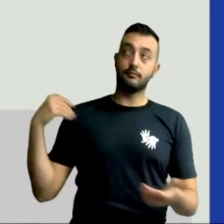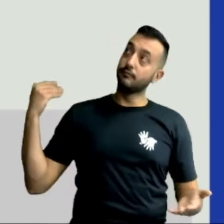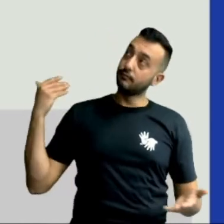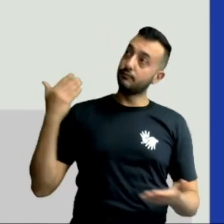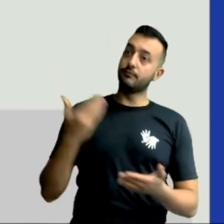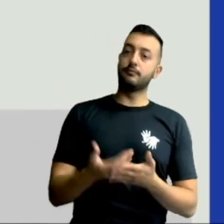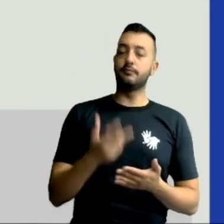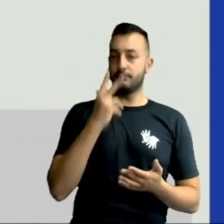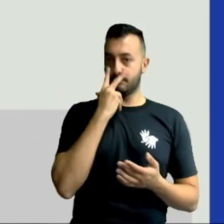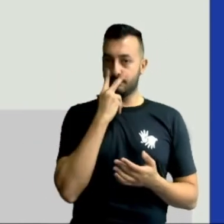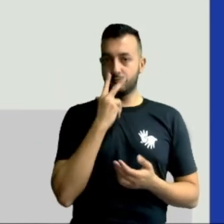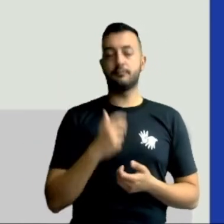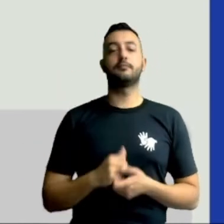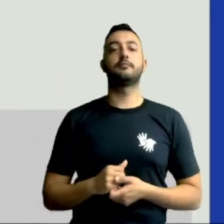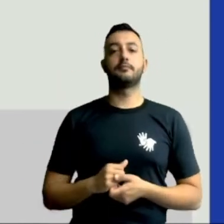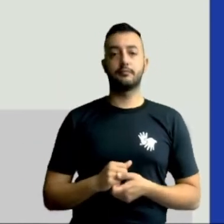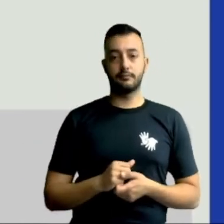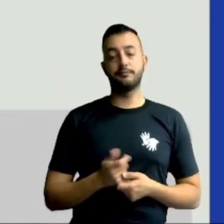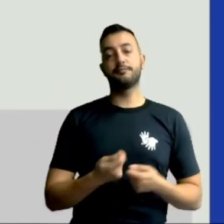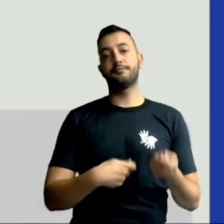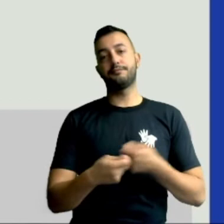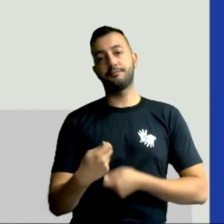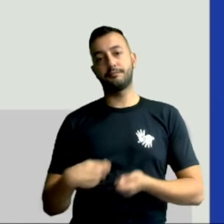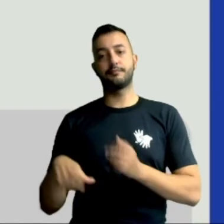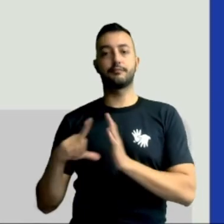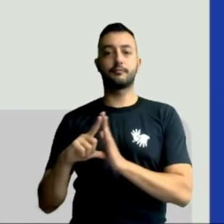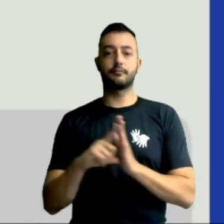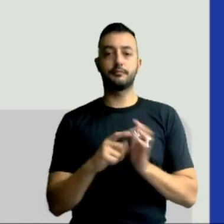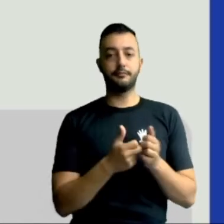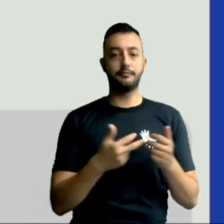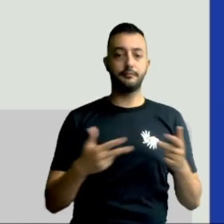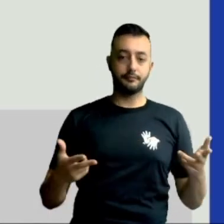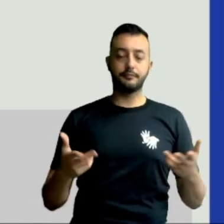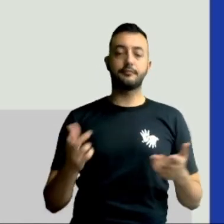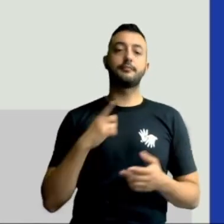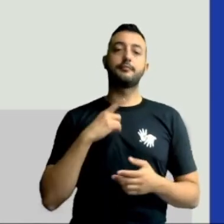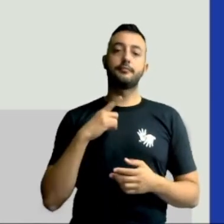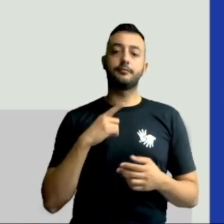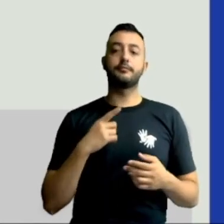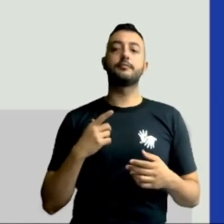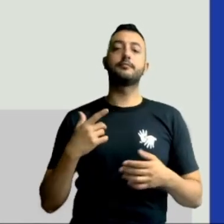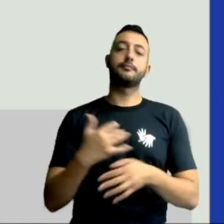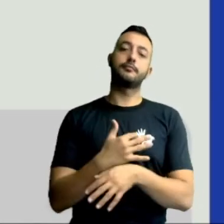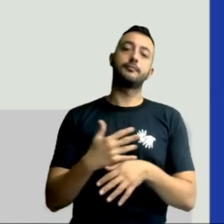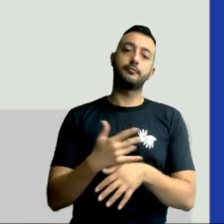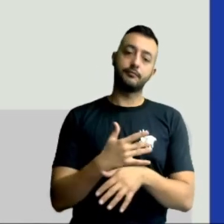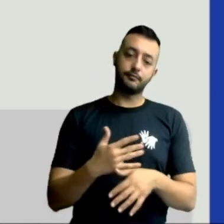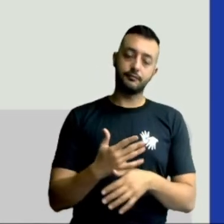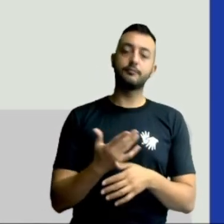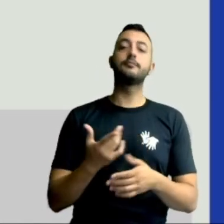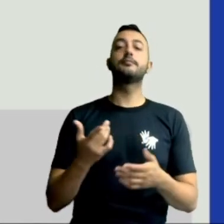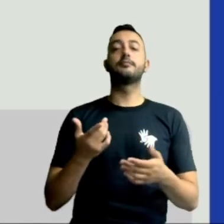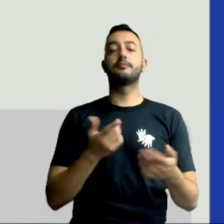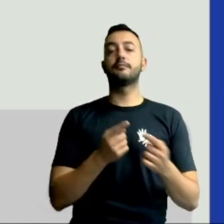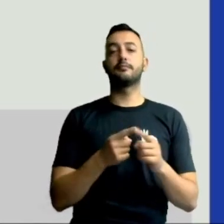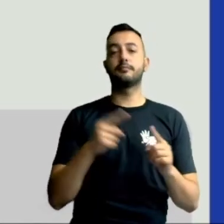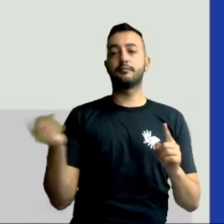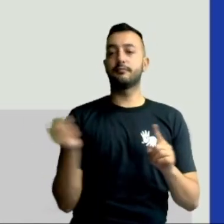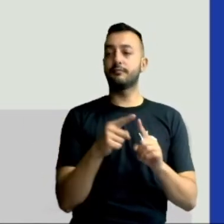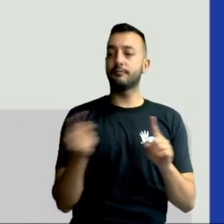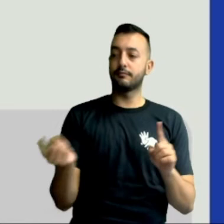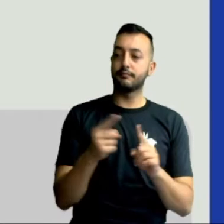ainda em Vitória de Santo Antão, a questão do comércio, né, de servir como uma cidade entreposto entre as